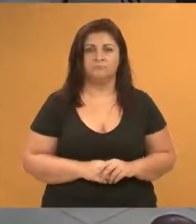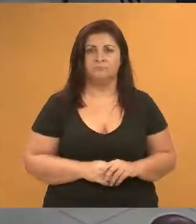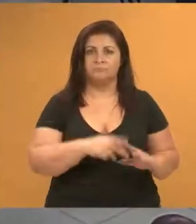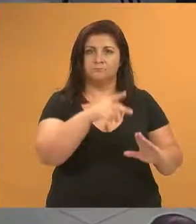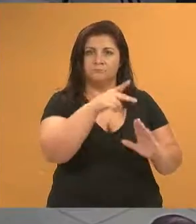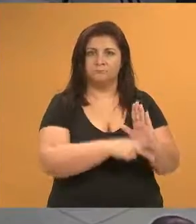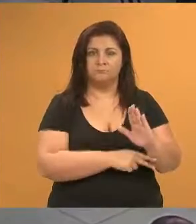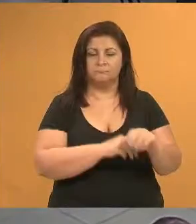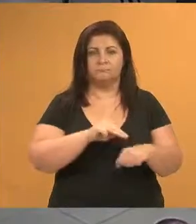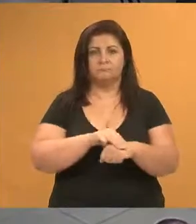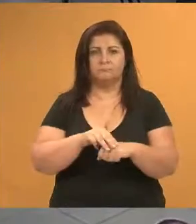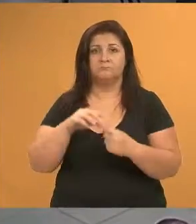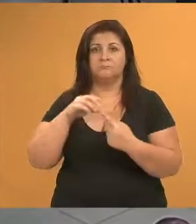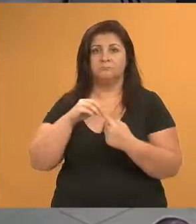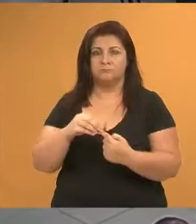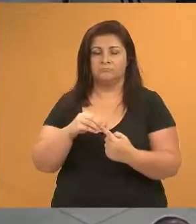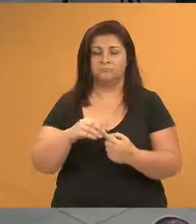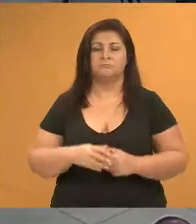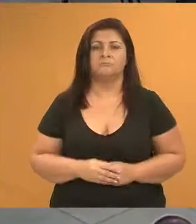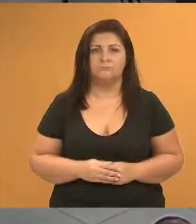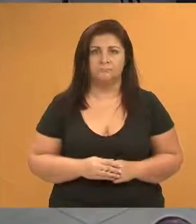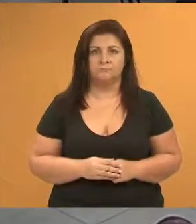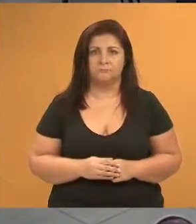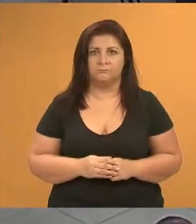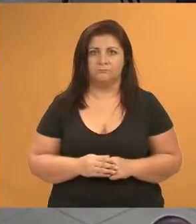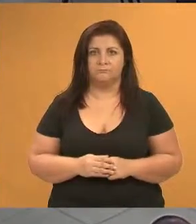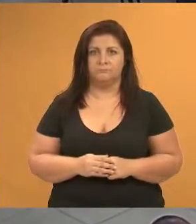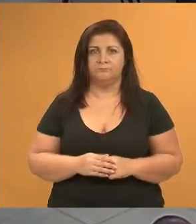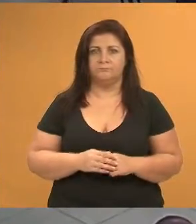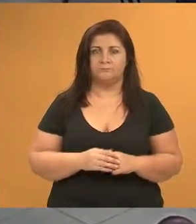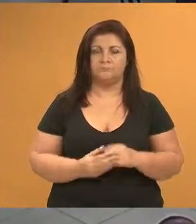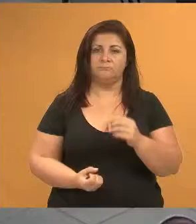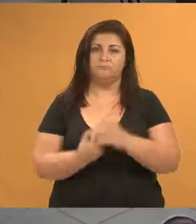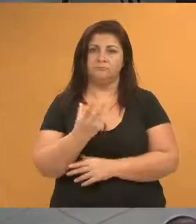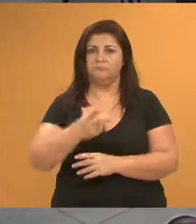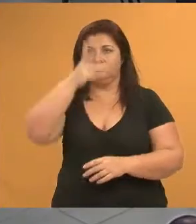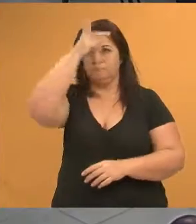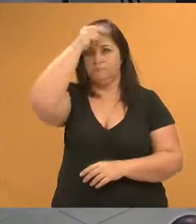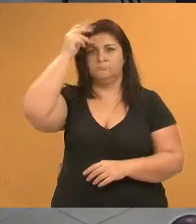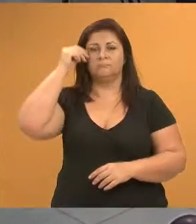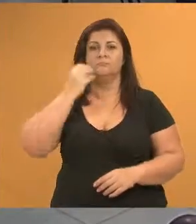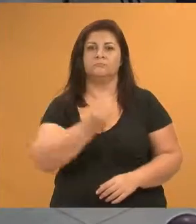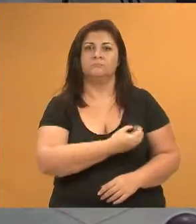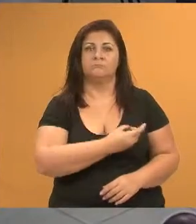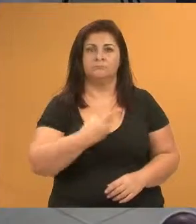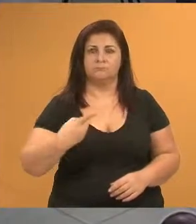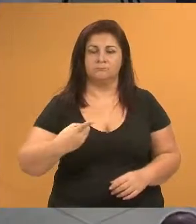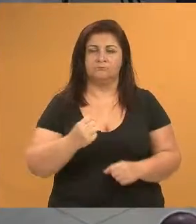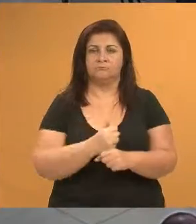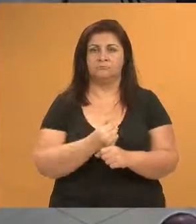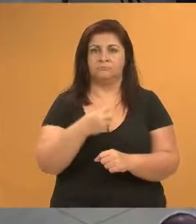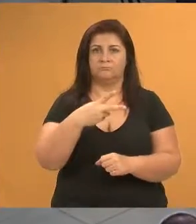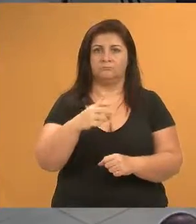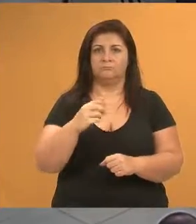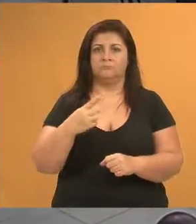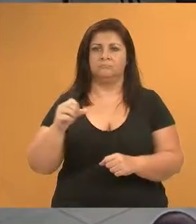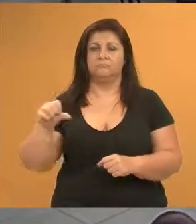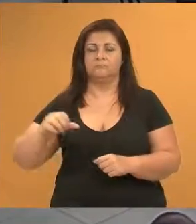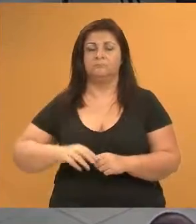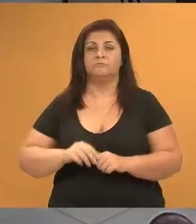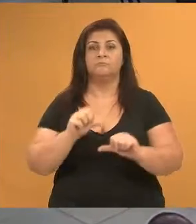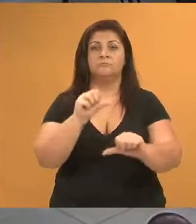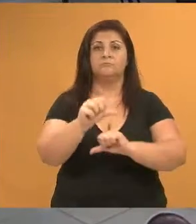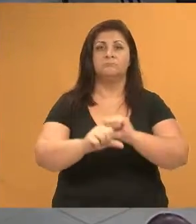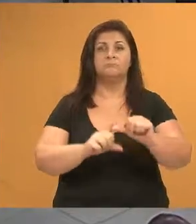Discussão única do projeto de lei do Executivo número 1 de 2019. Altera